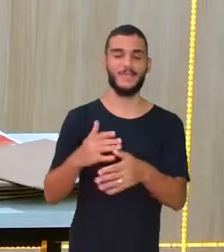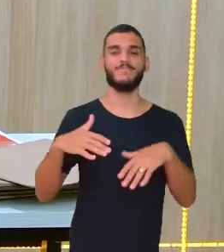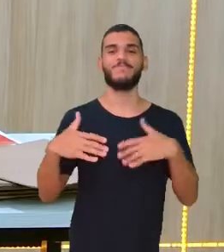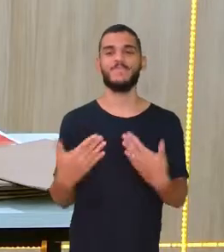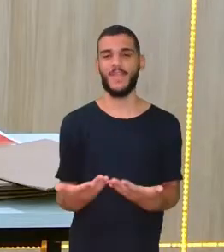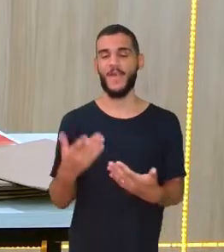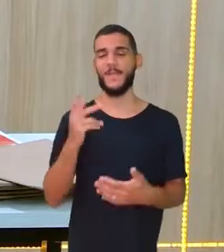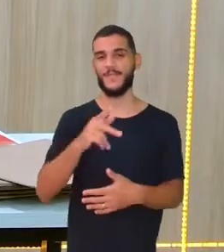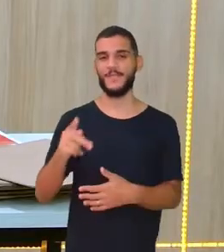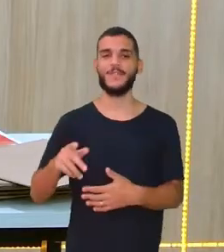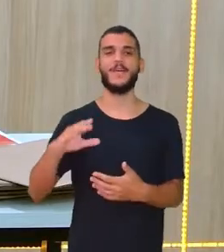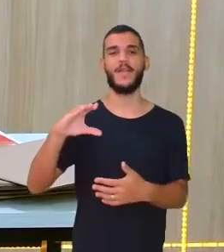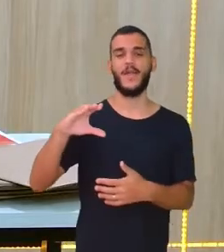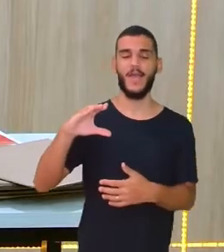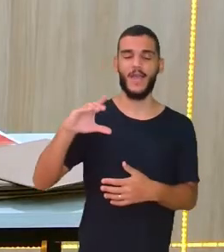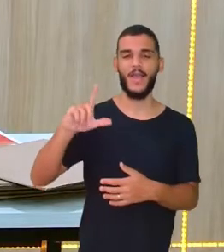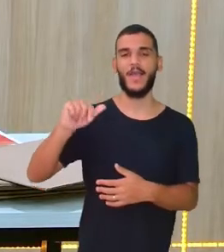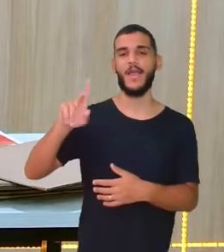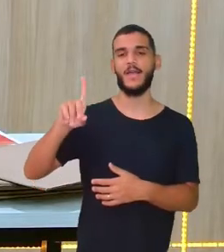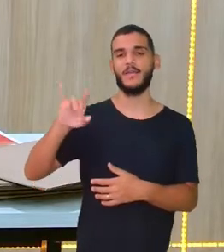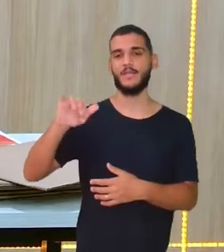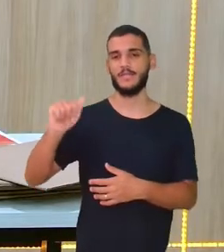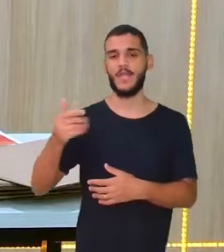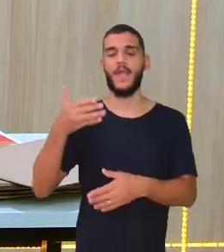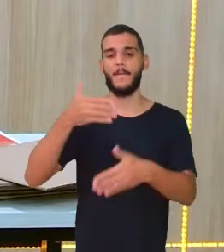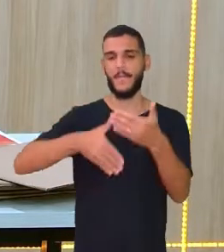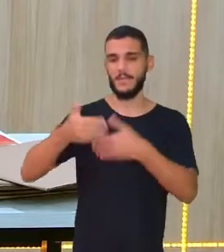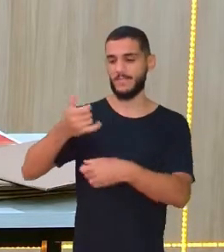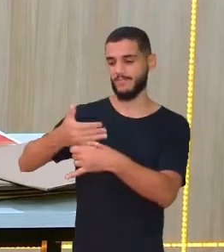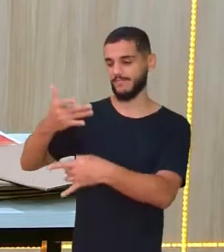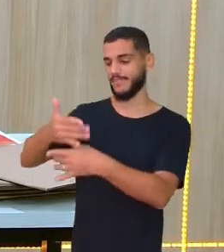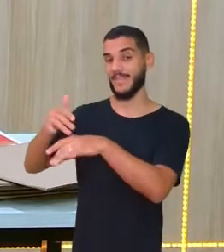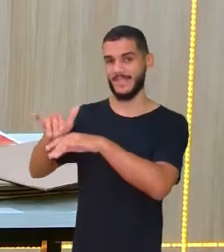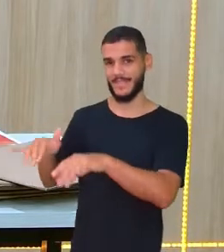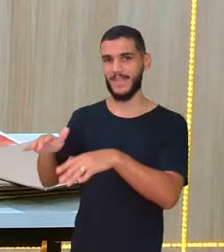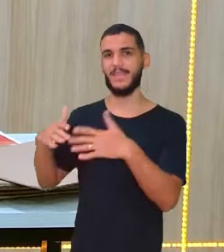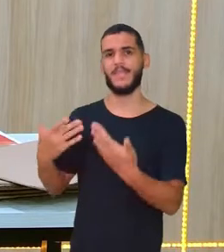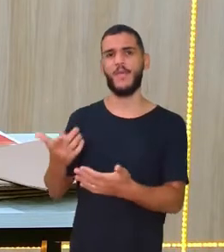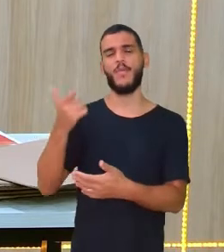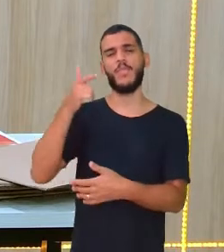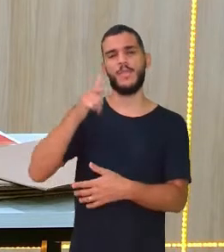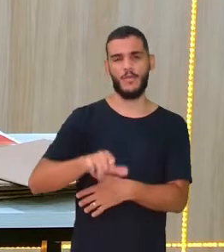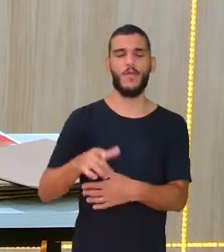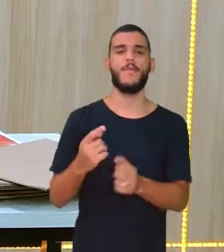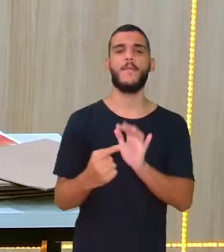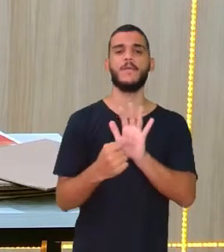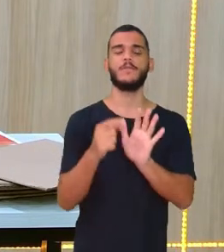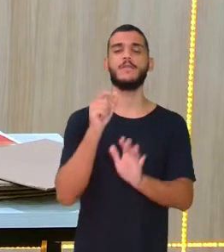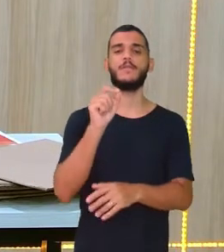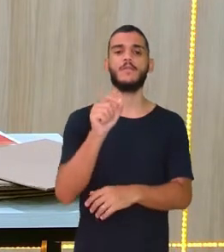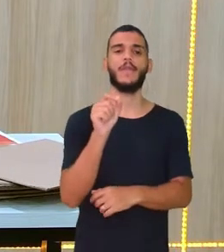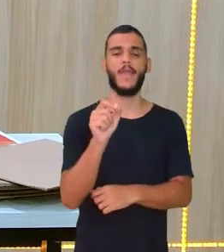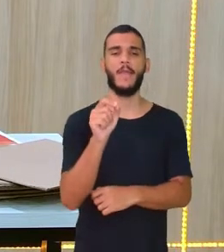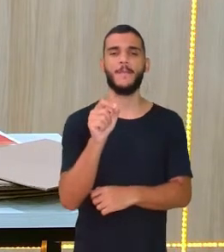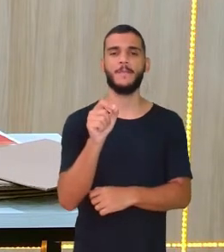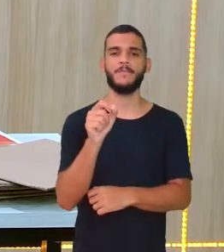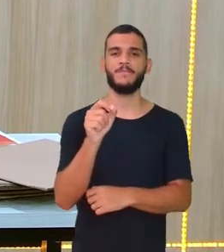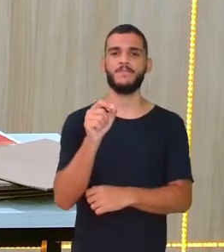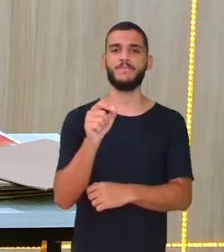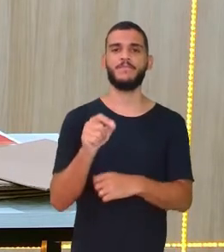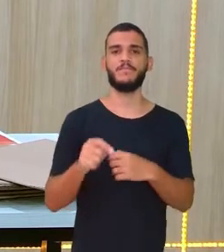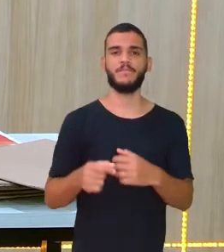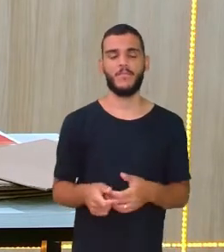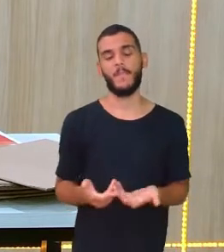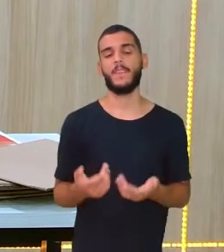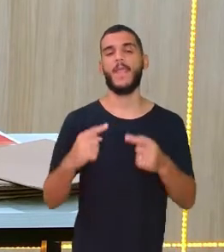professora Cláudia, obrigada aí pela participação aí também no chat. E aqui, olha, mais uma vez eu estou mostrando, né, a questão